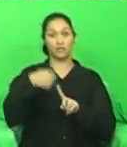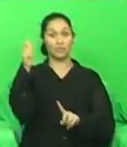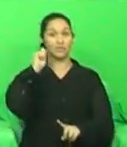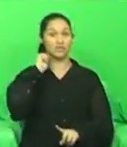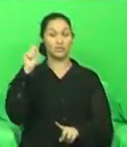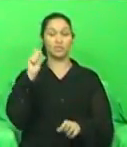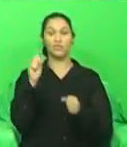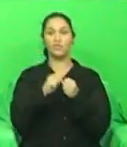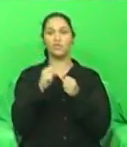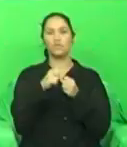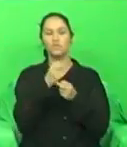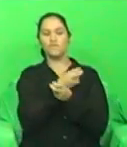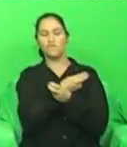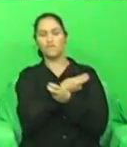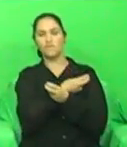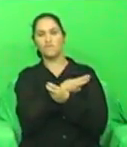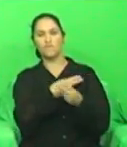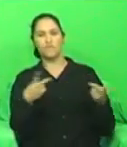vários